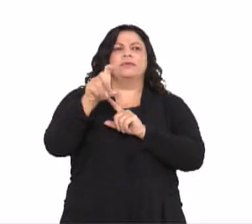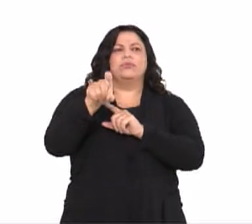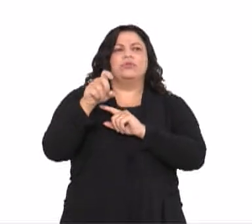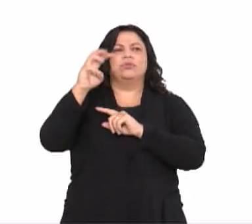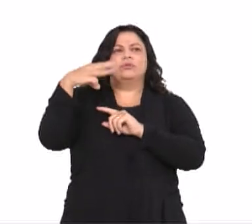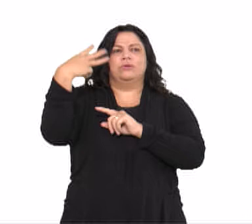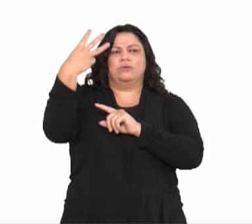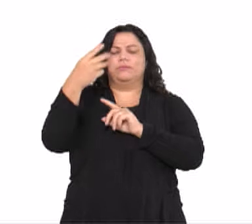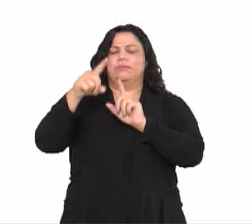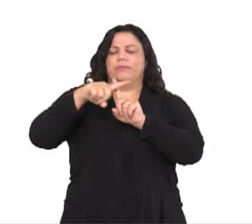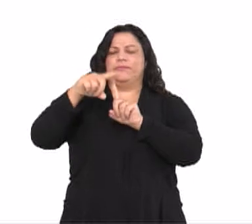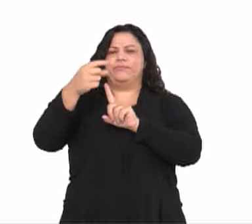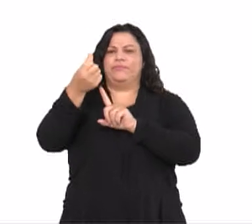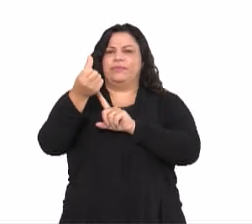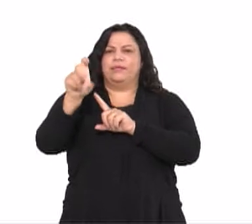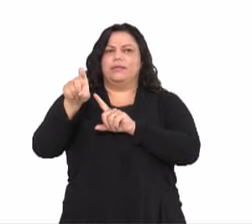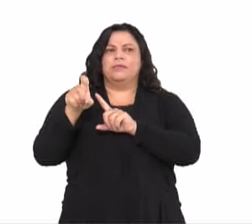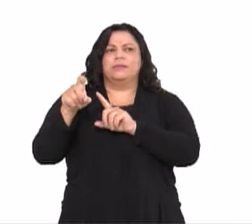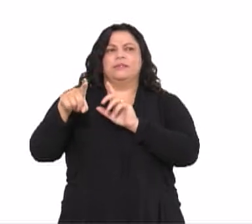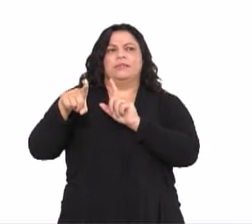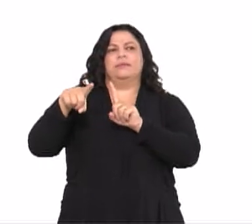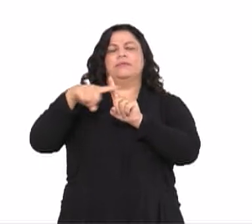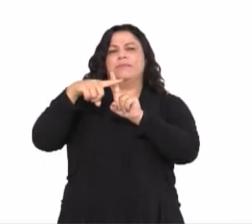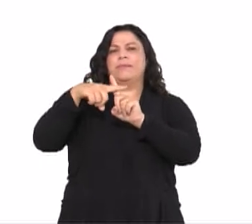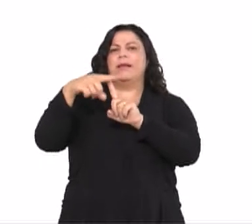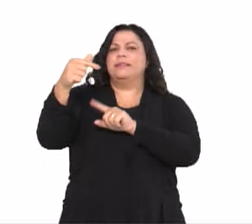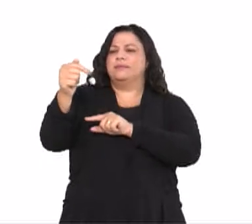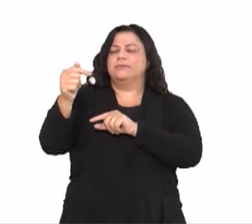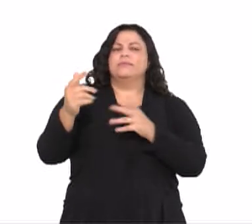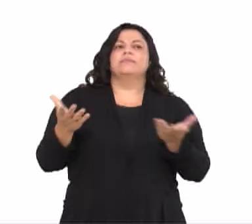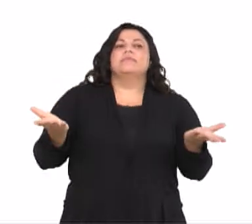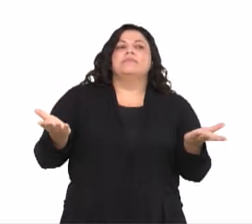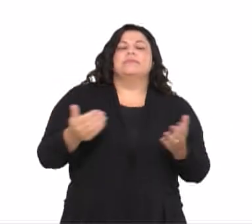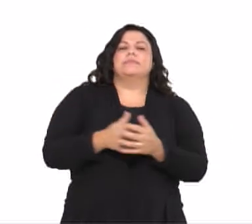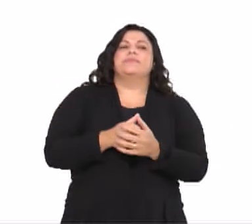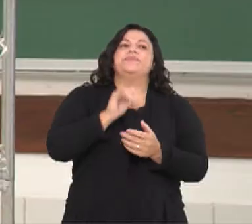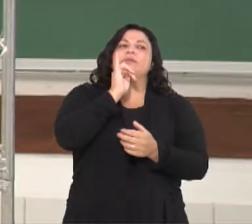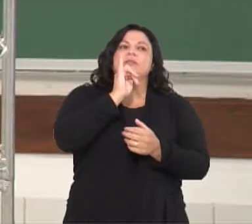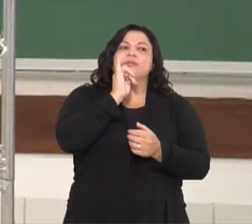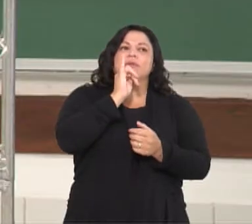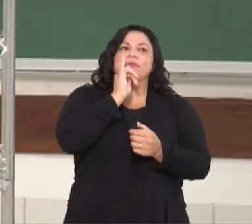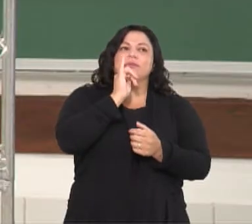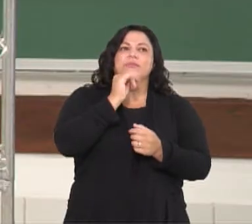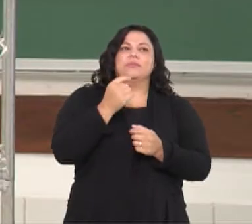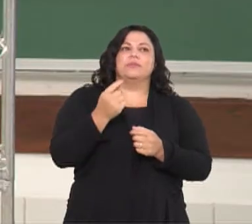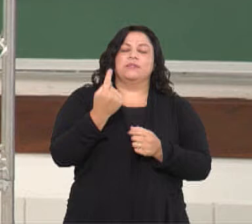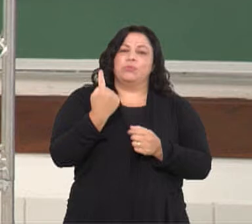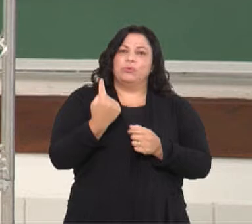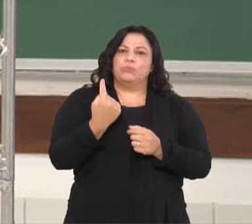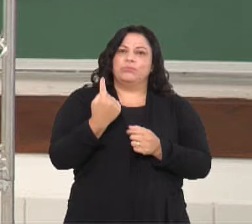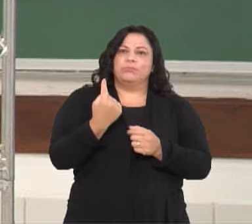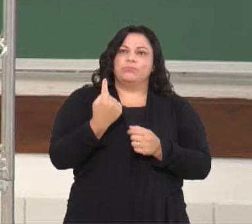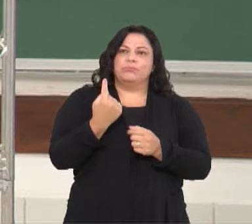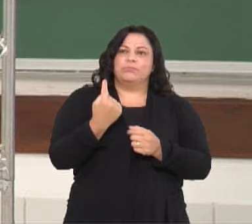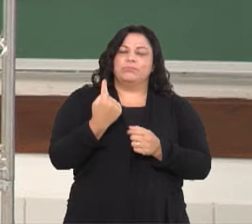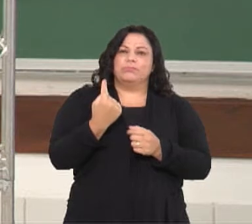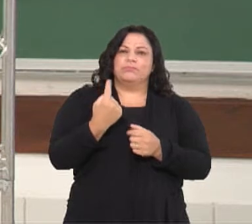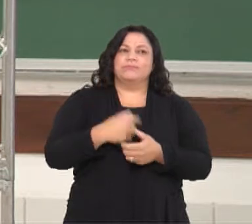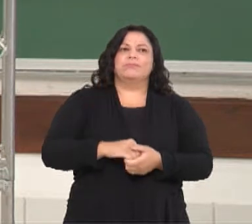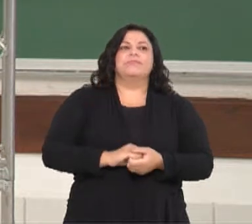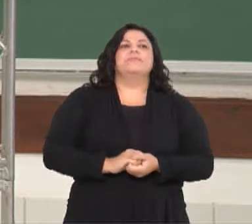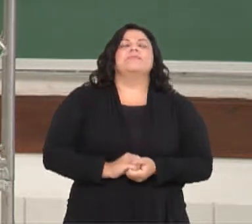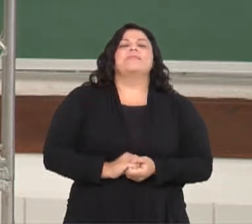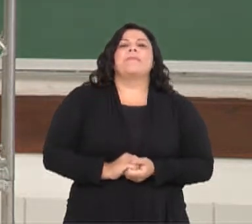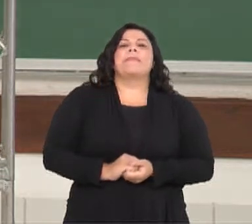mais 6x mais 11. Esse é o exemplo 1. O exemplo 2 é só para reforçar, mas eu sei que vocês estão